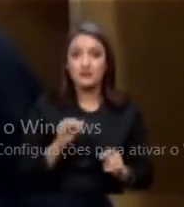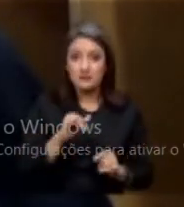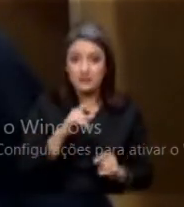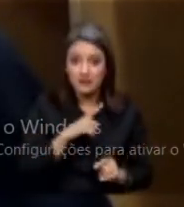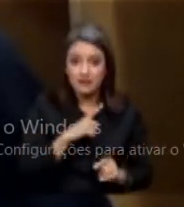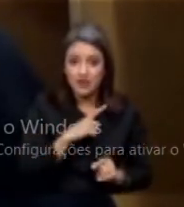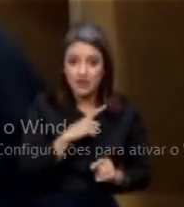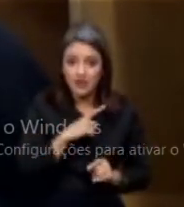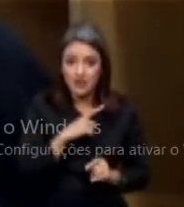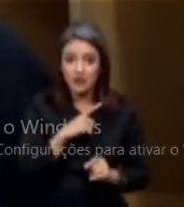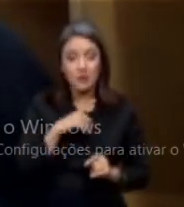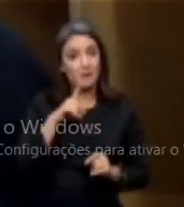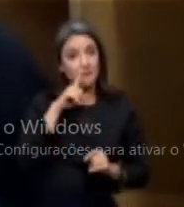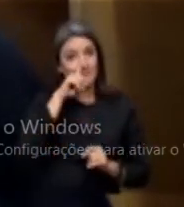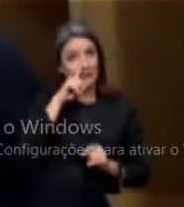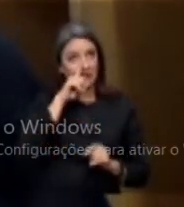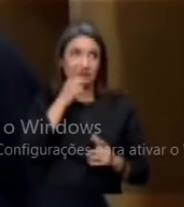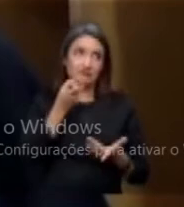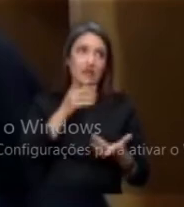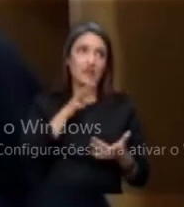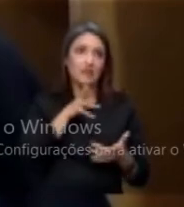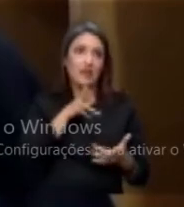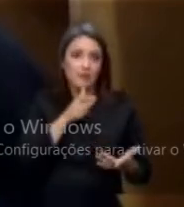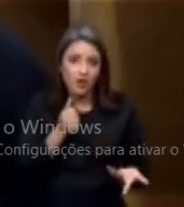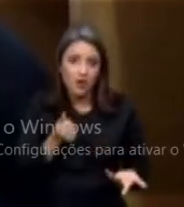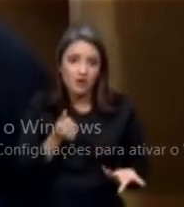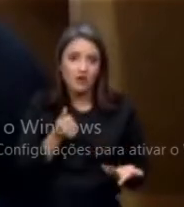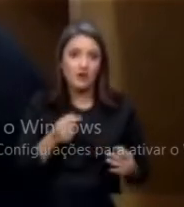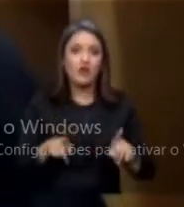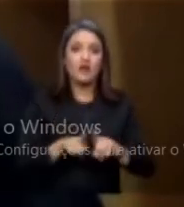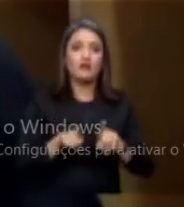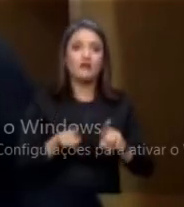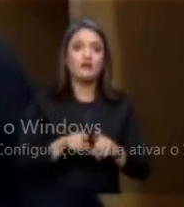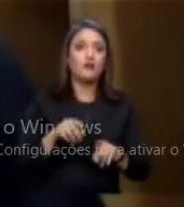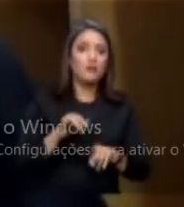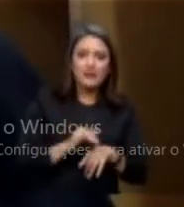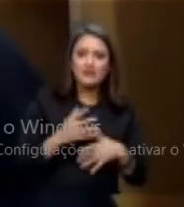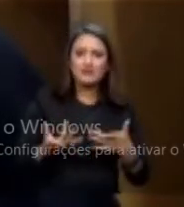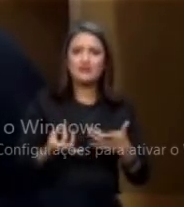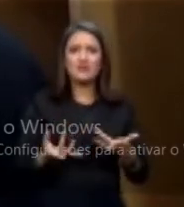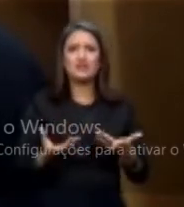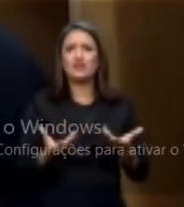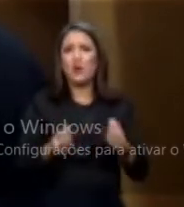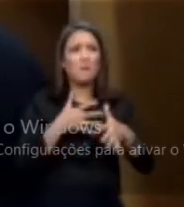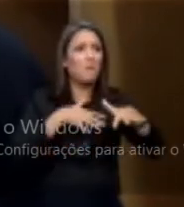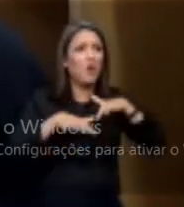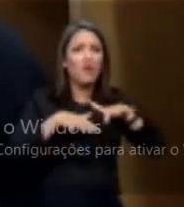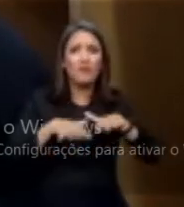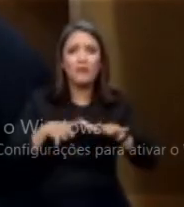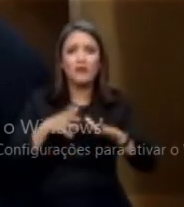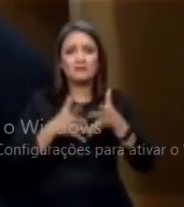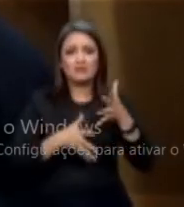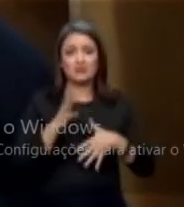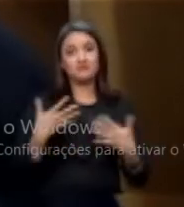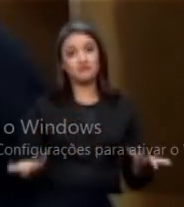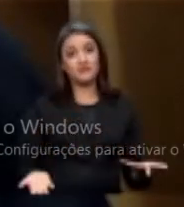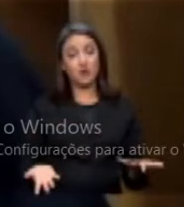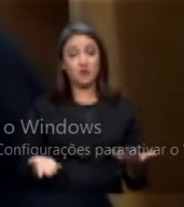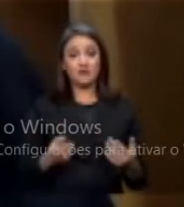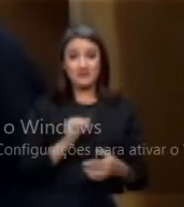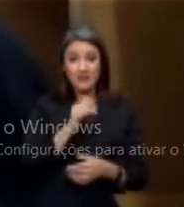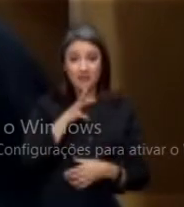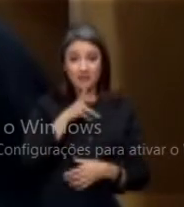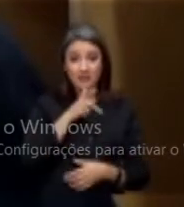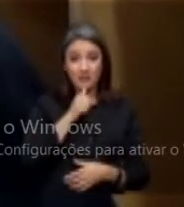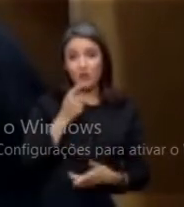existência de perigo na demora e de fumaça de bom direito. De fato, há perigo na demora